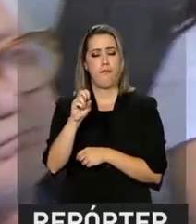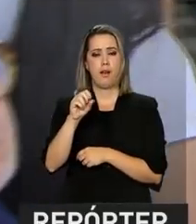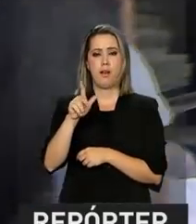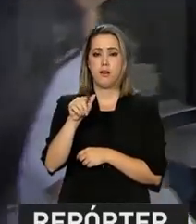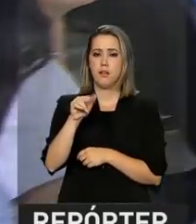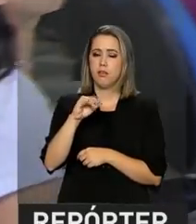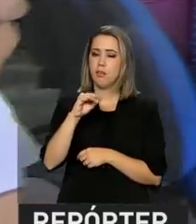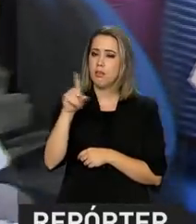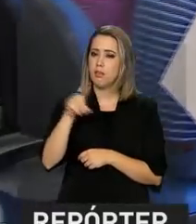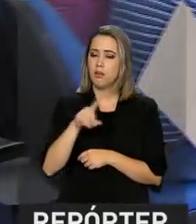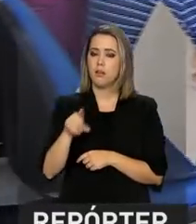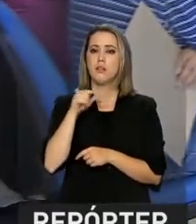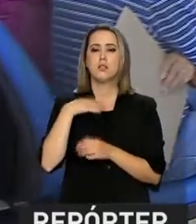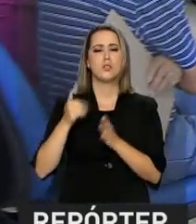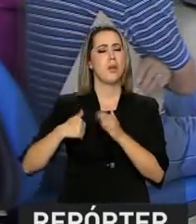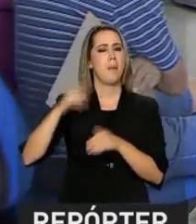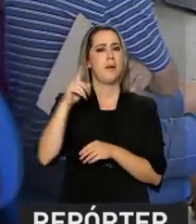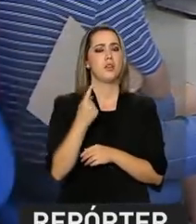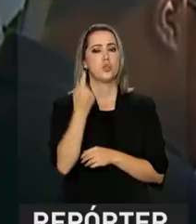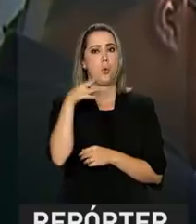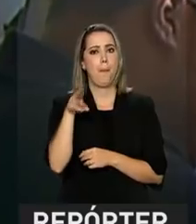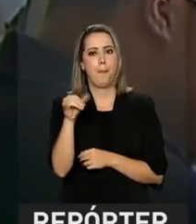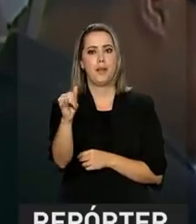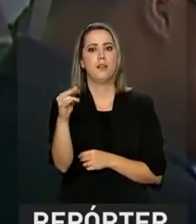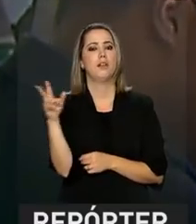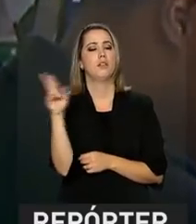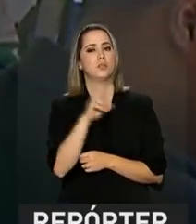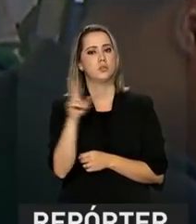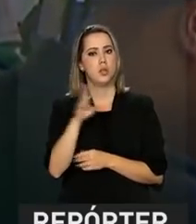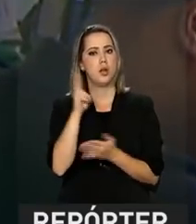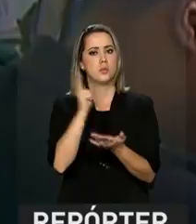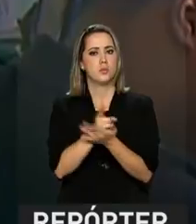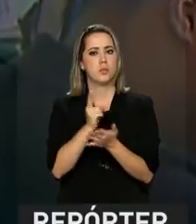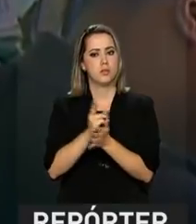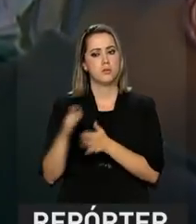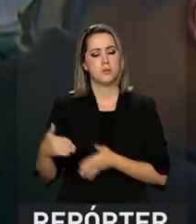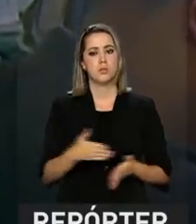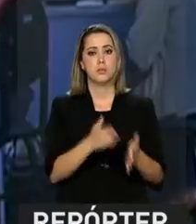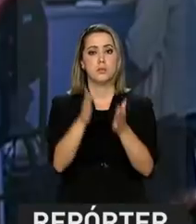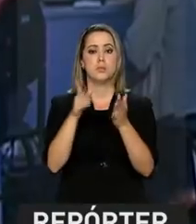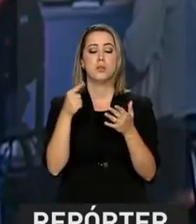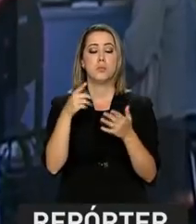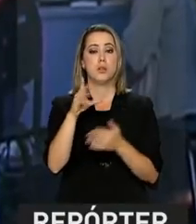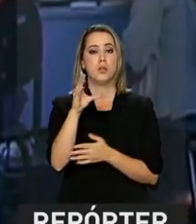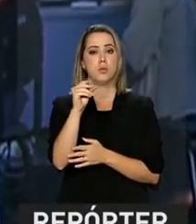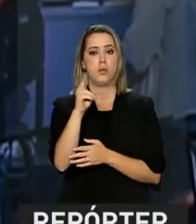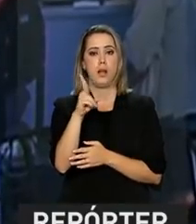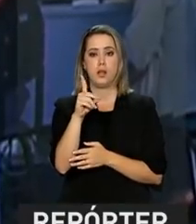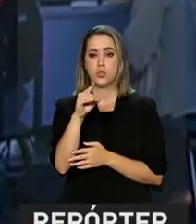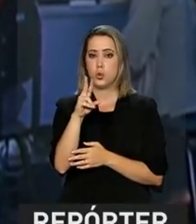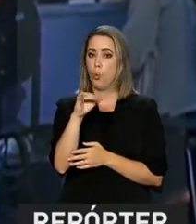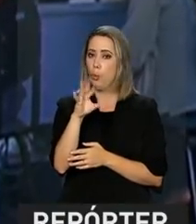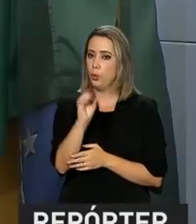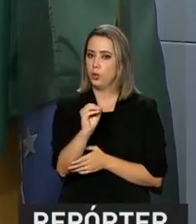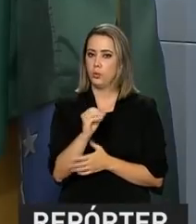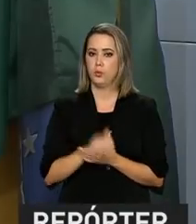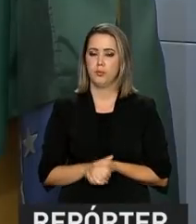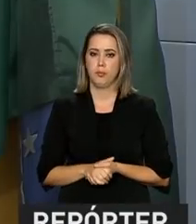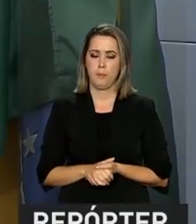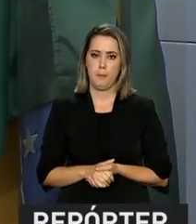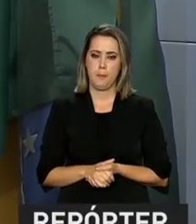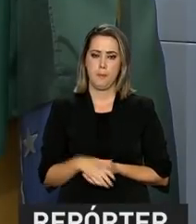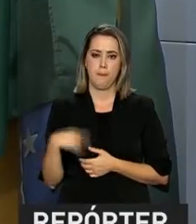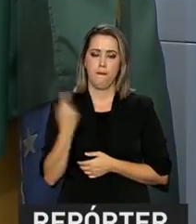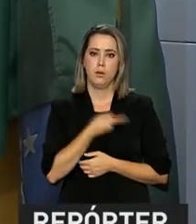já ultrapassou R$1,5 bilhão. E o mesmo caminho está sendo trilhado no Cadastro Único de Programas Sociais. Fizemos